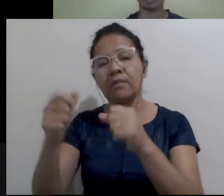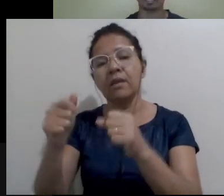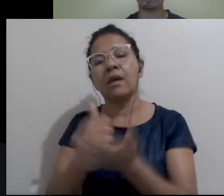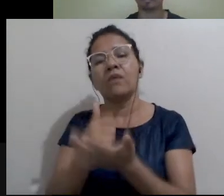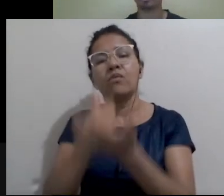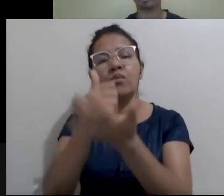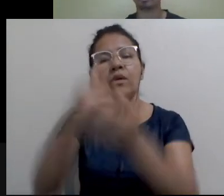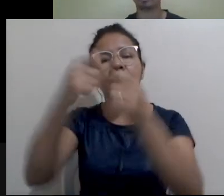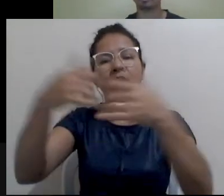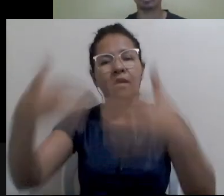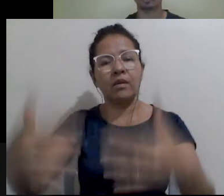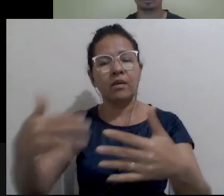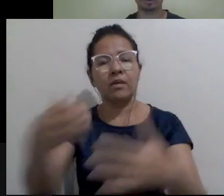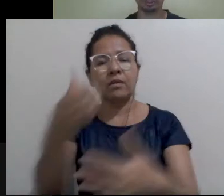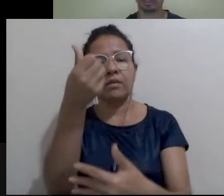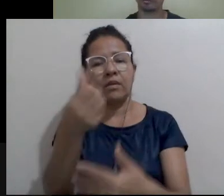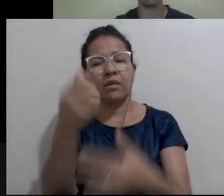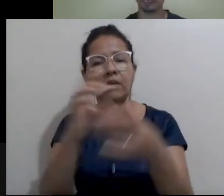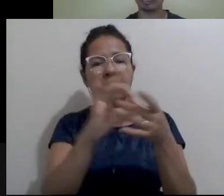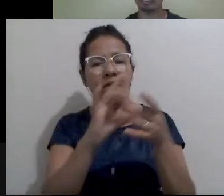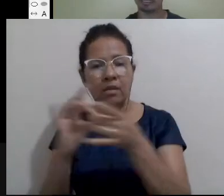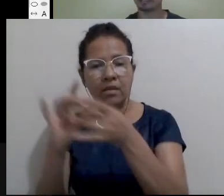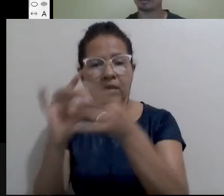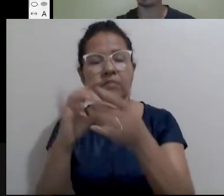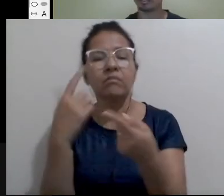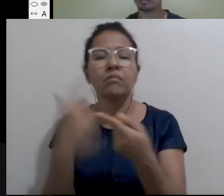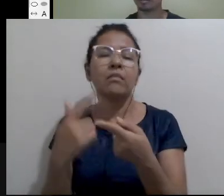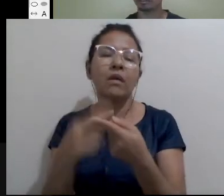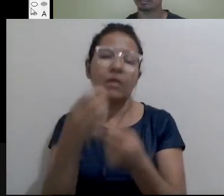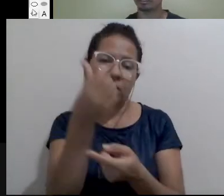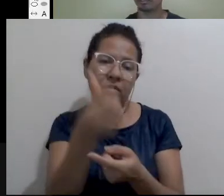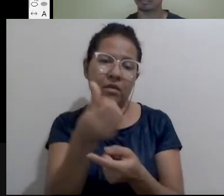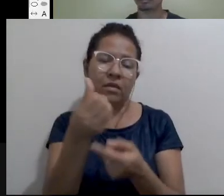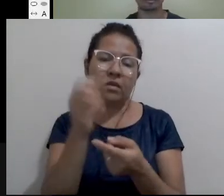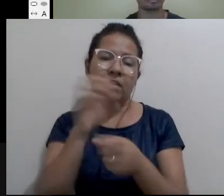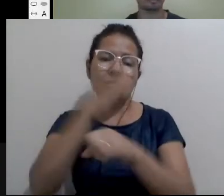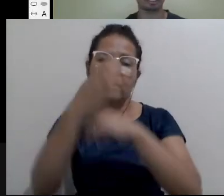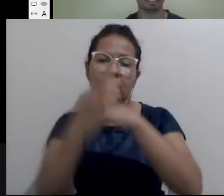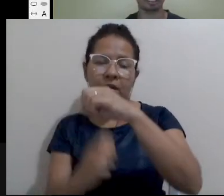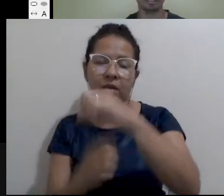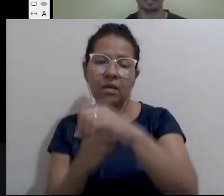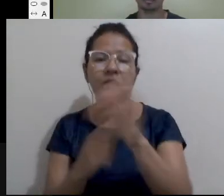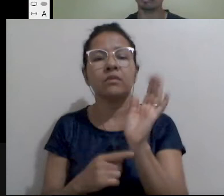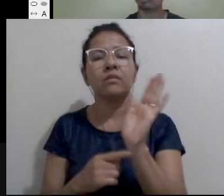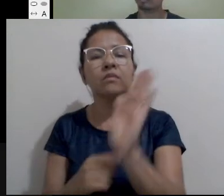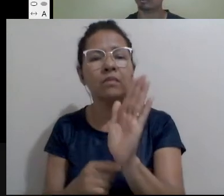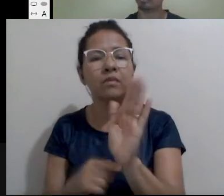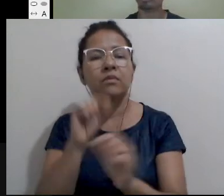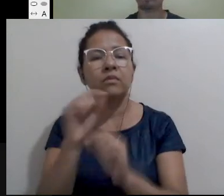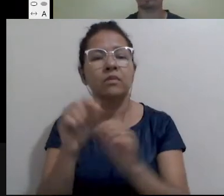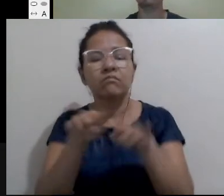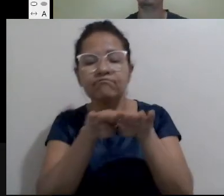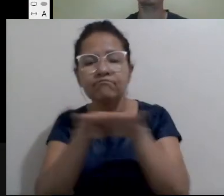a explicar a formação dessas 6 ligações. Por quê? Porque esses elétrons aqui, ó, esses 6 elétrons inicialmente aqui, eles não